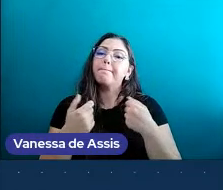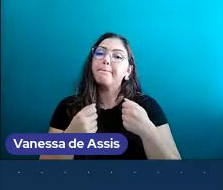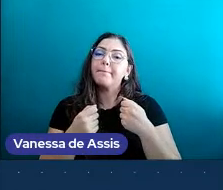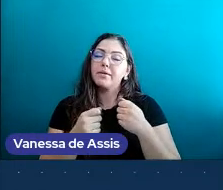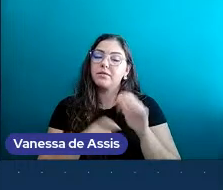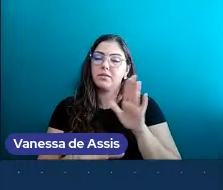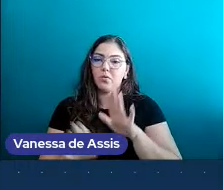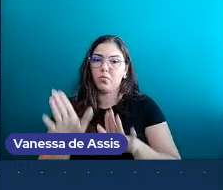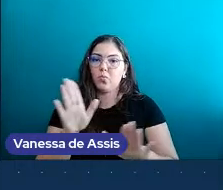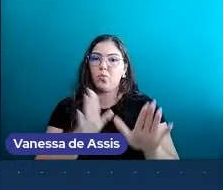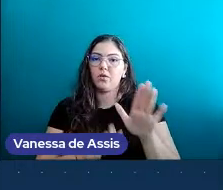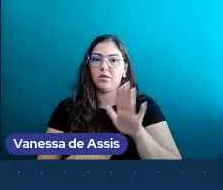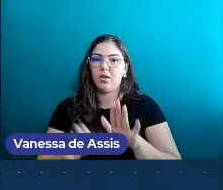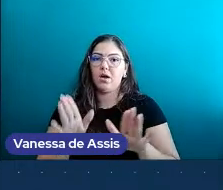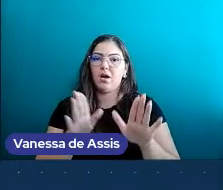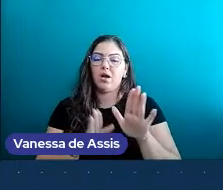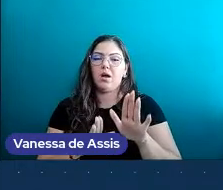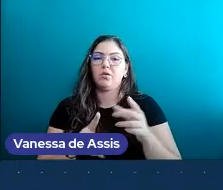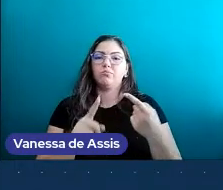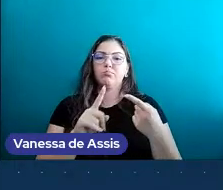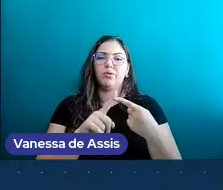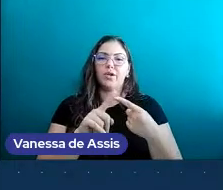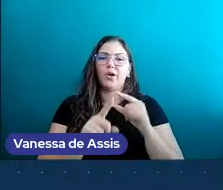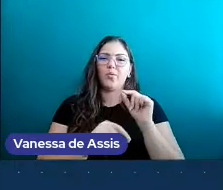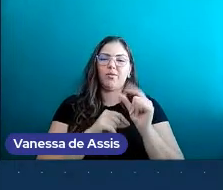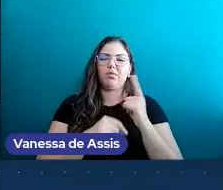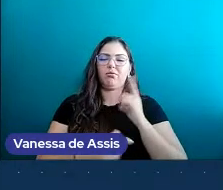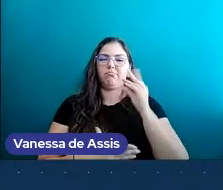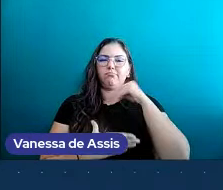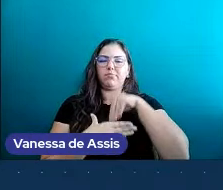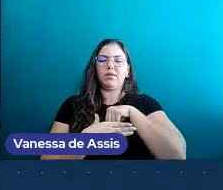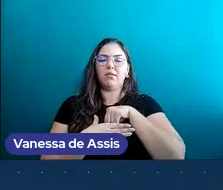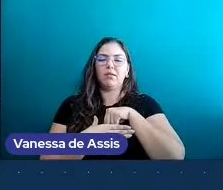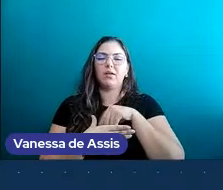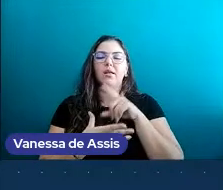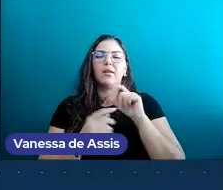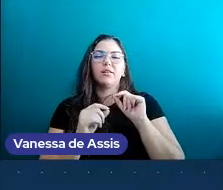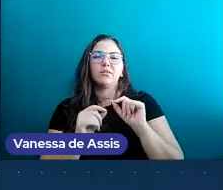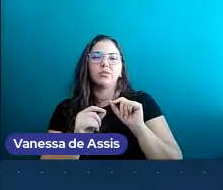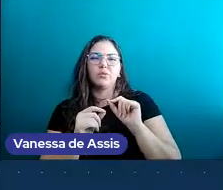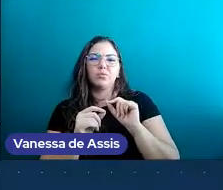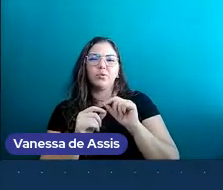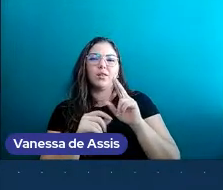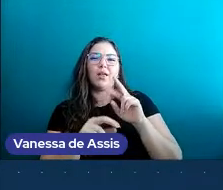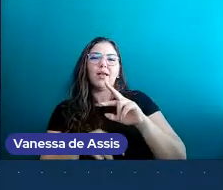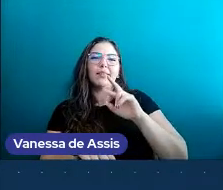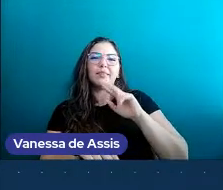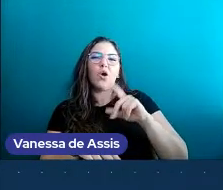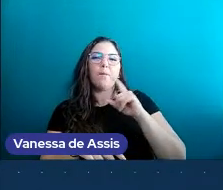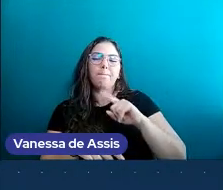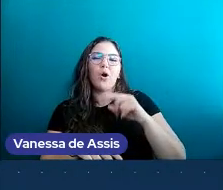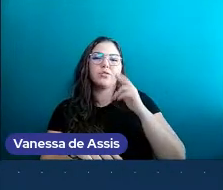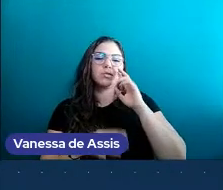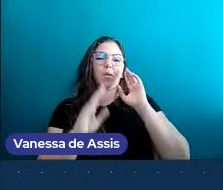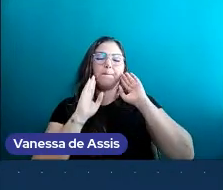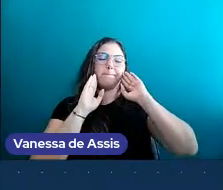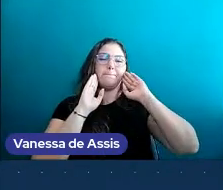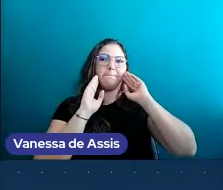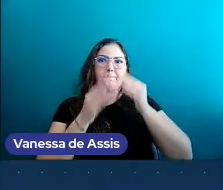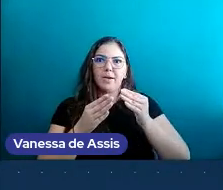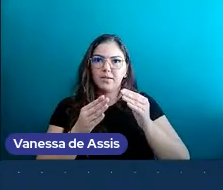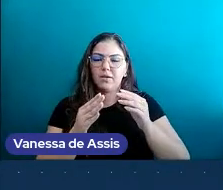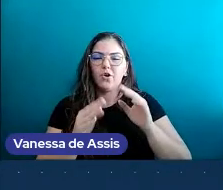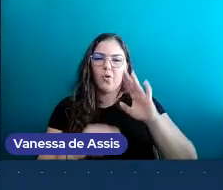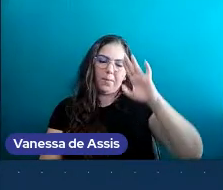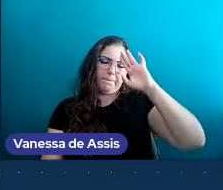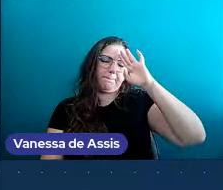o levar em consideração a subjetividade da pessoa pesquisadora não domine totalmente a pesquisa, porque aí eu deixo de